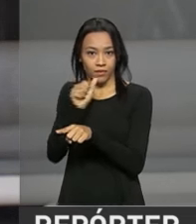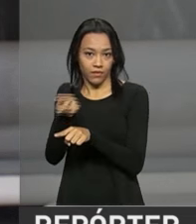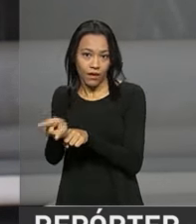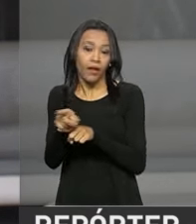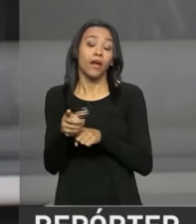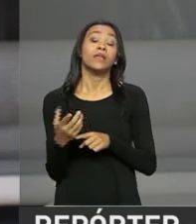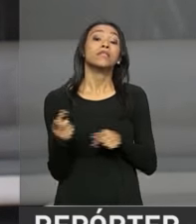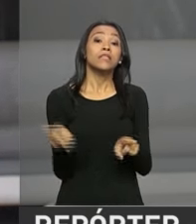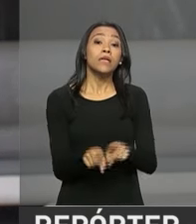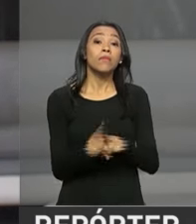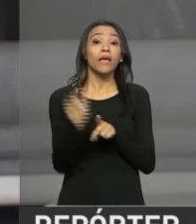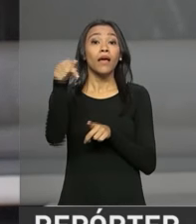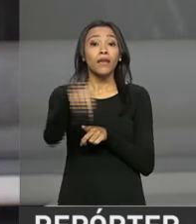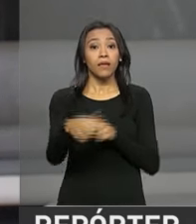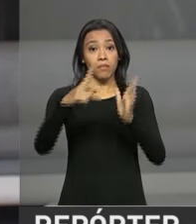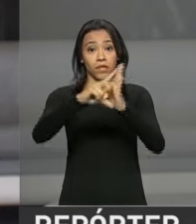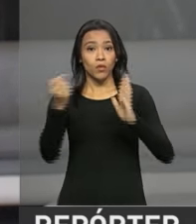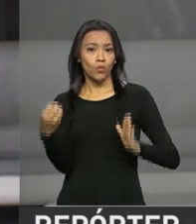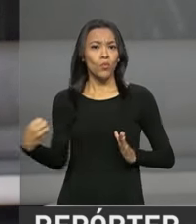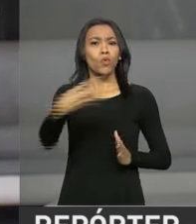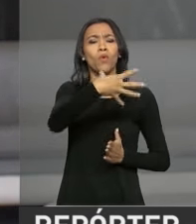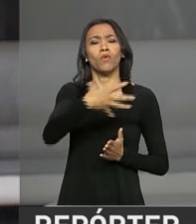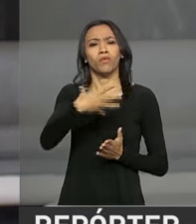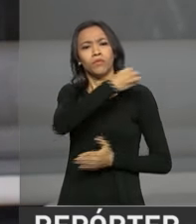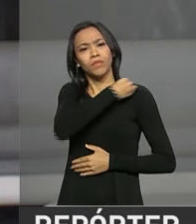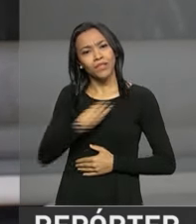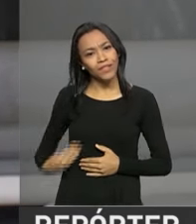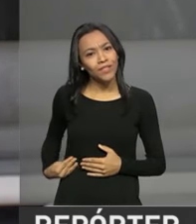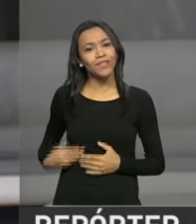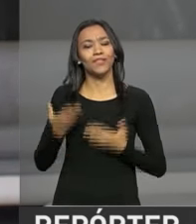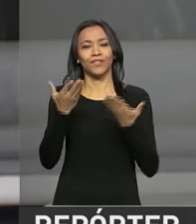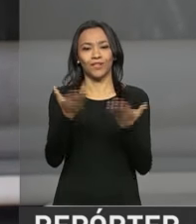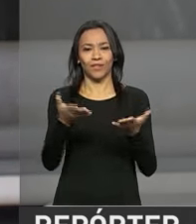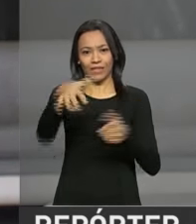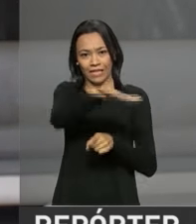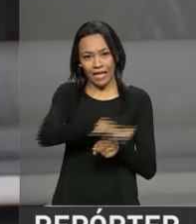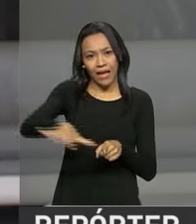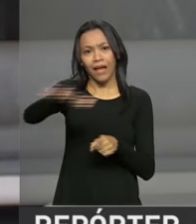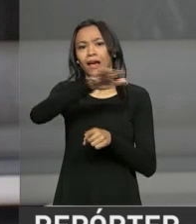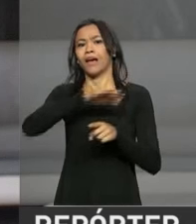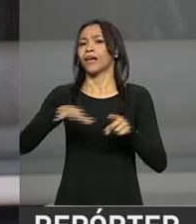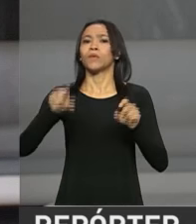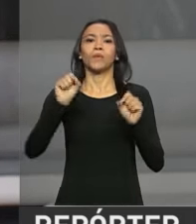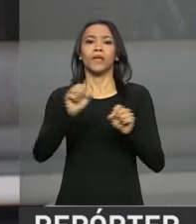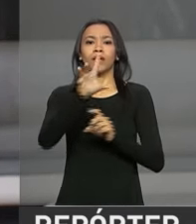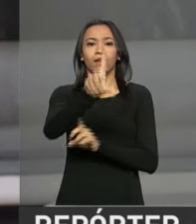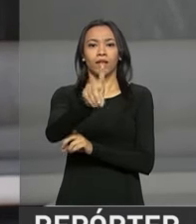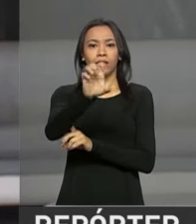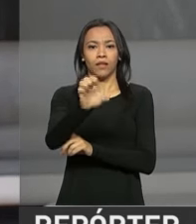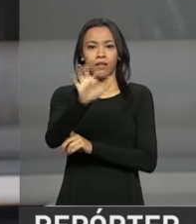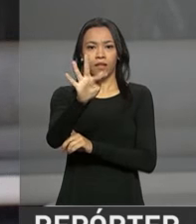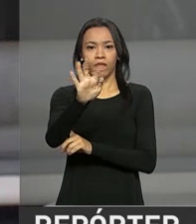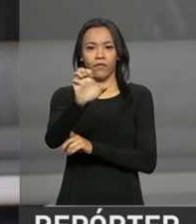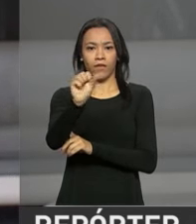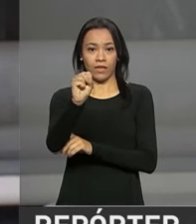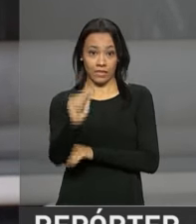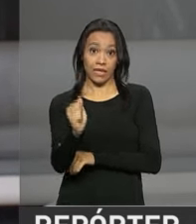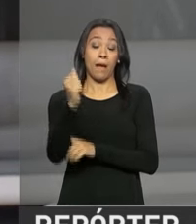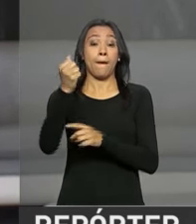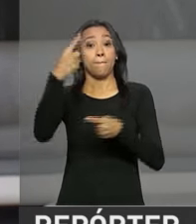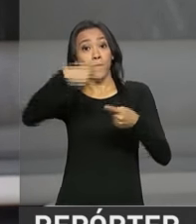Brasília, tomou posse o novo ministro da Defesa, Raul Jungmann. A continuidade de projetos